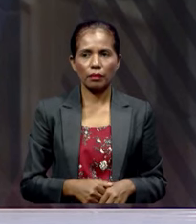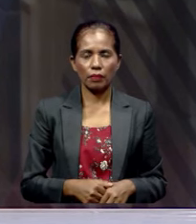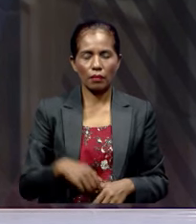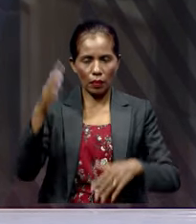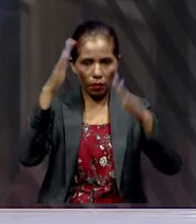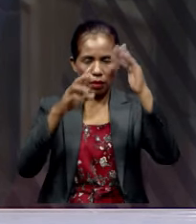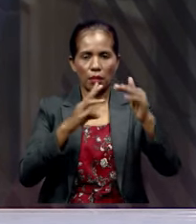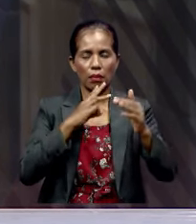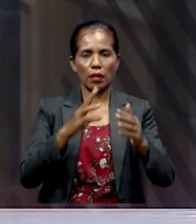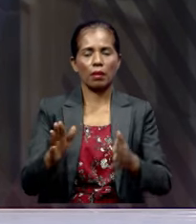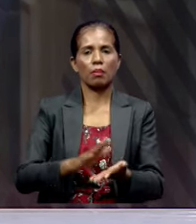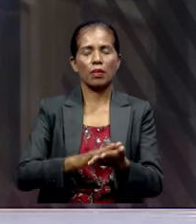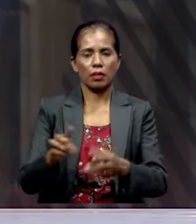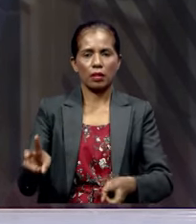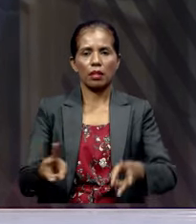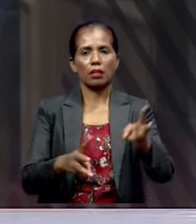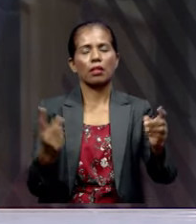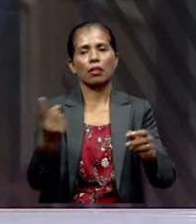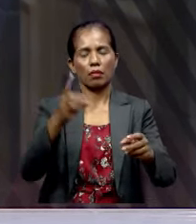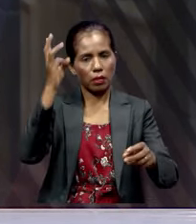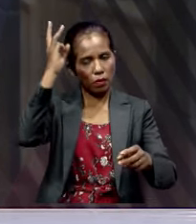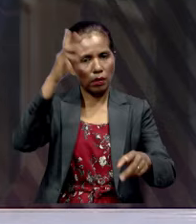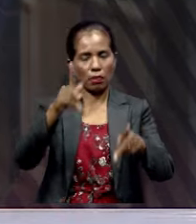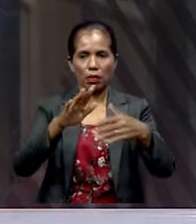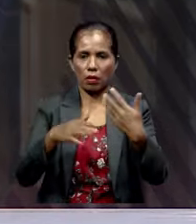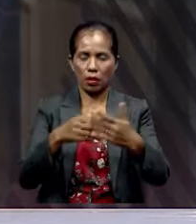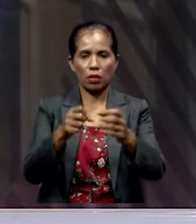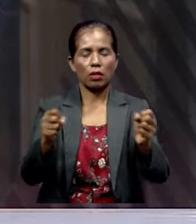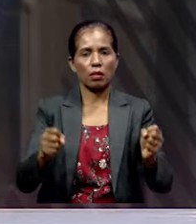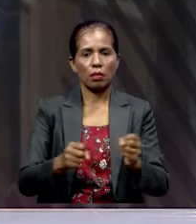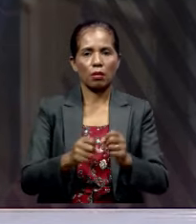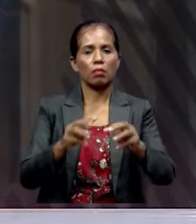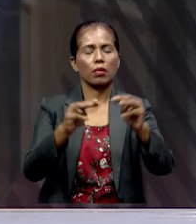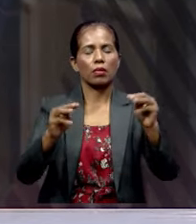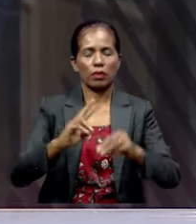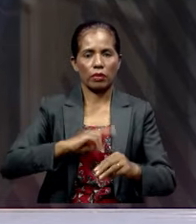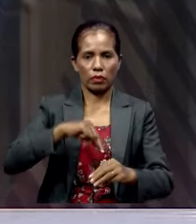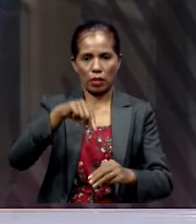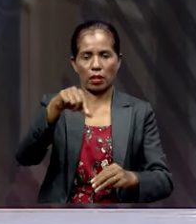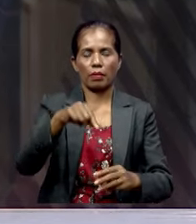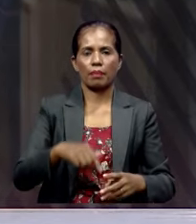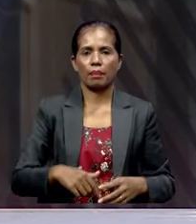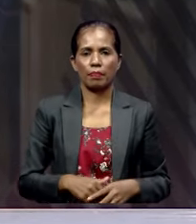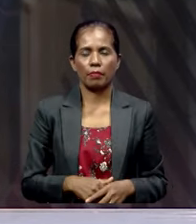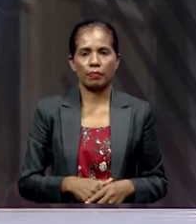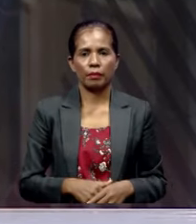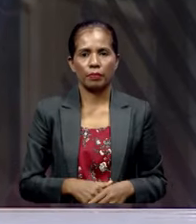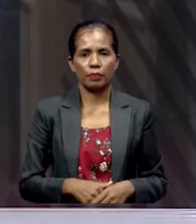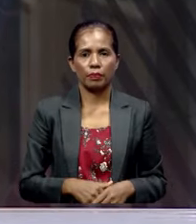Problema bem moço na estrada sai na fatia preocupação da comunidade e é suco na areca município Viqueque.